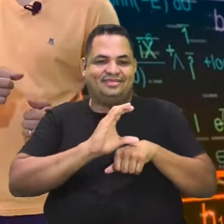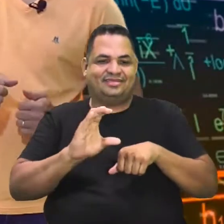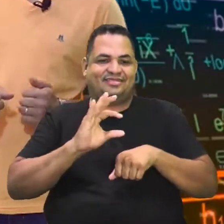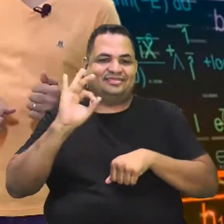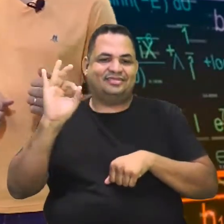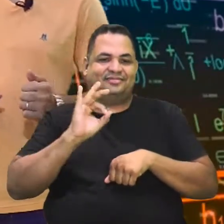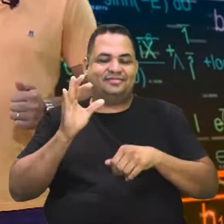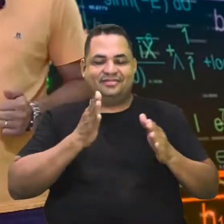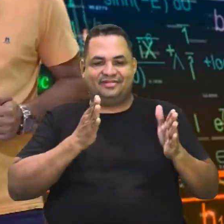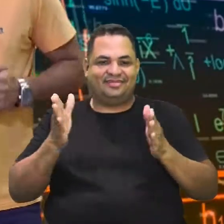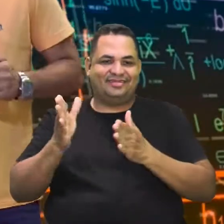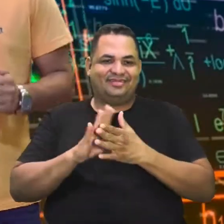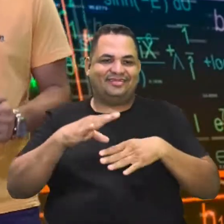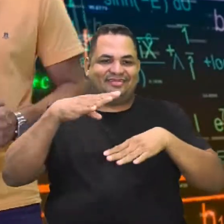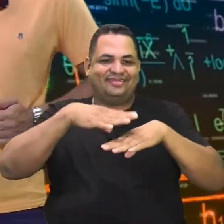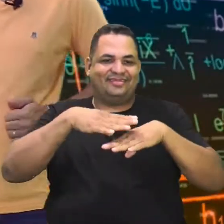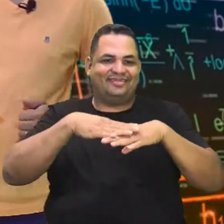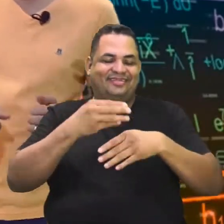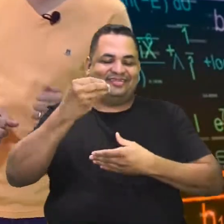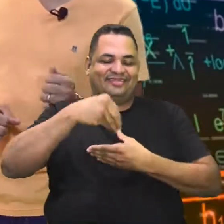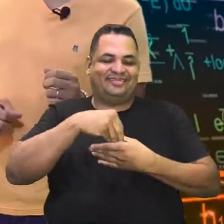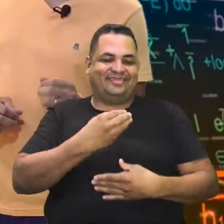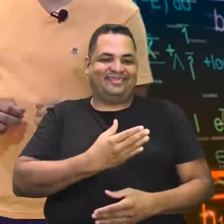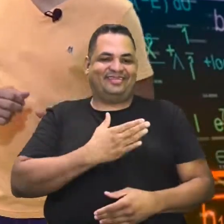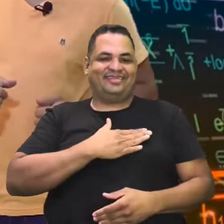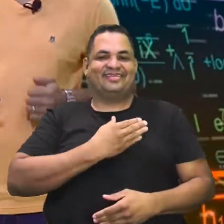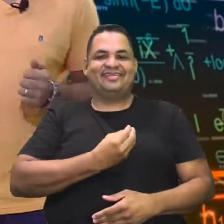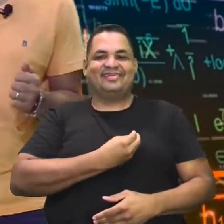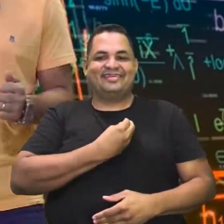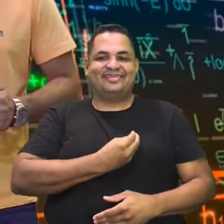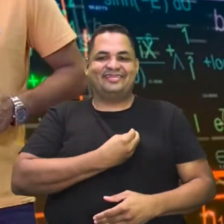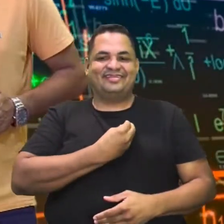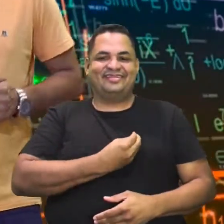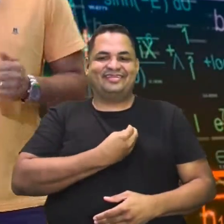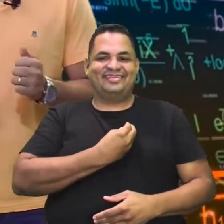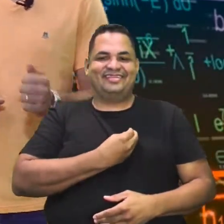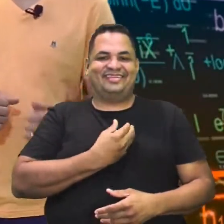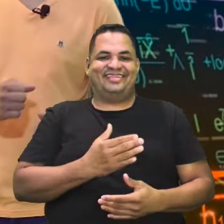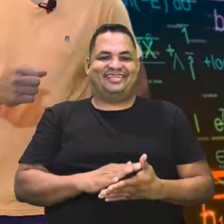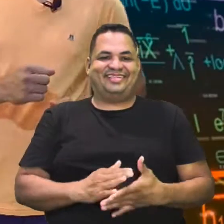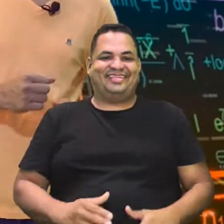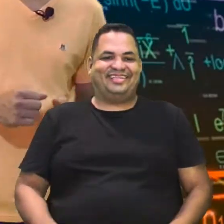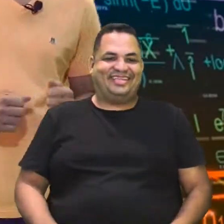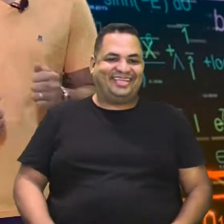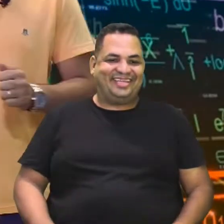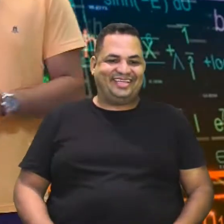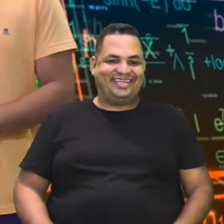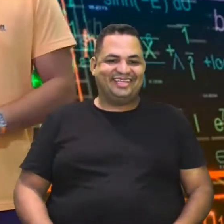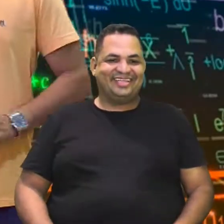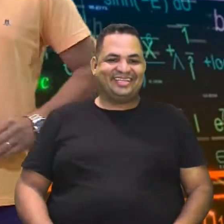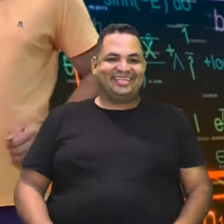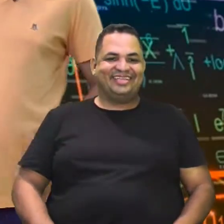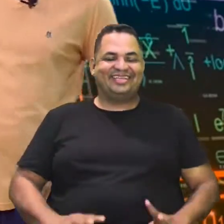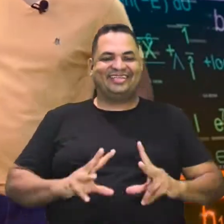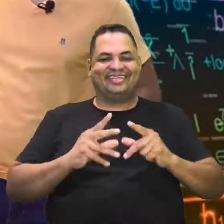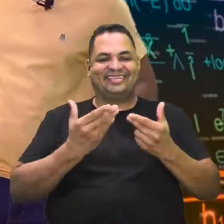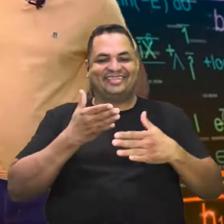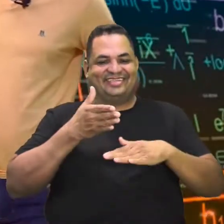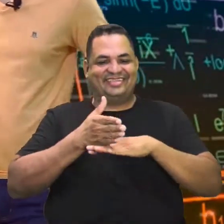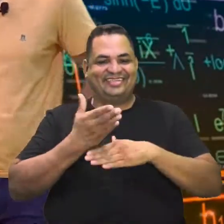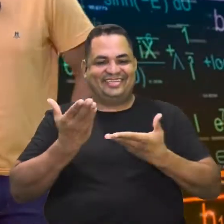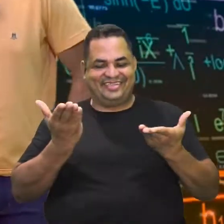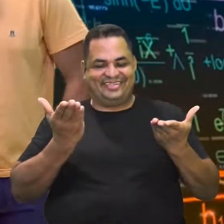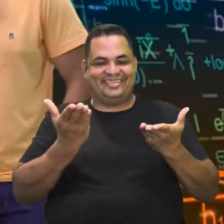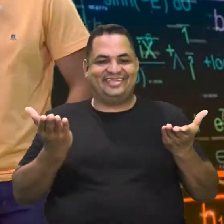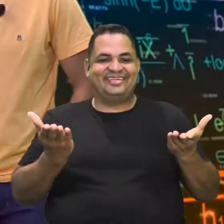Capital, taxa e tempo. A matemática faz parte da minha vida. A matemática faz parte da minha vida. Olha que todo mundo entra no